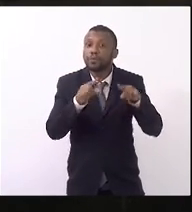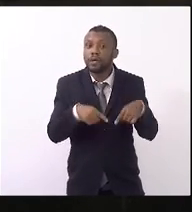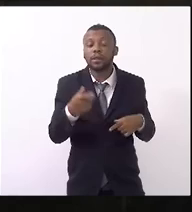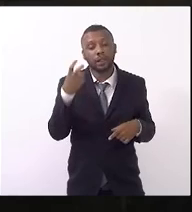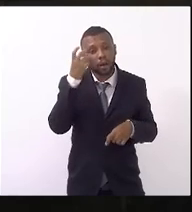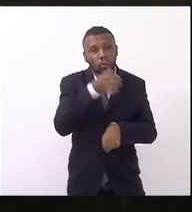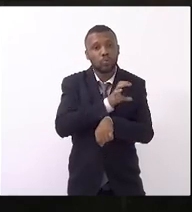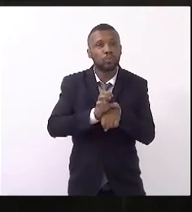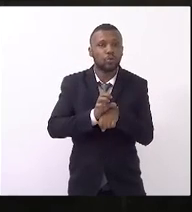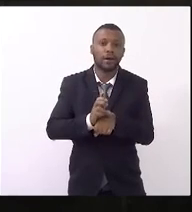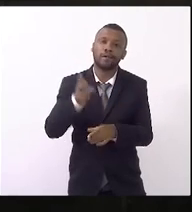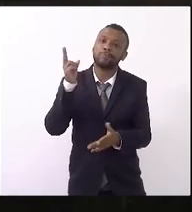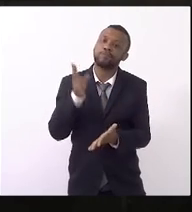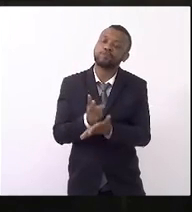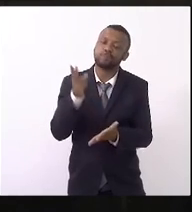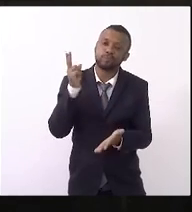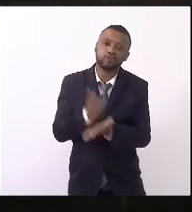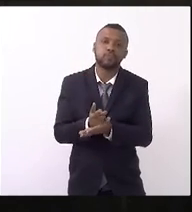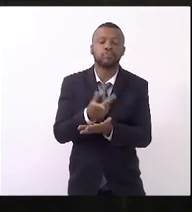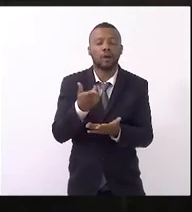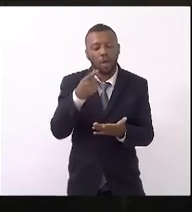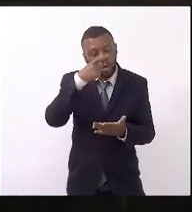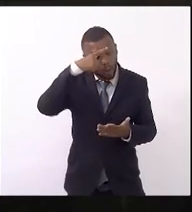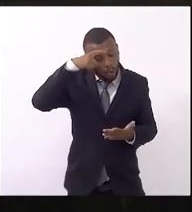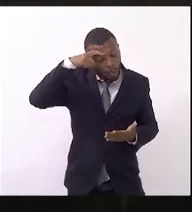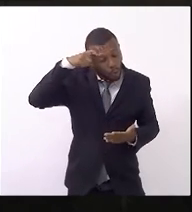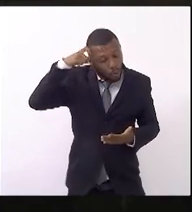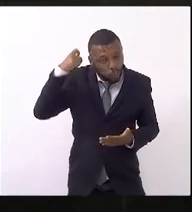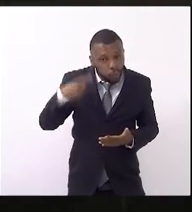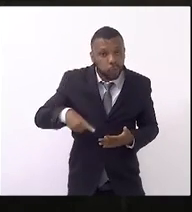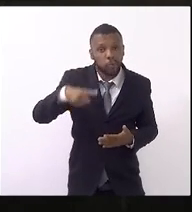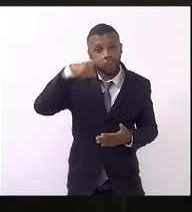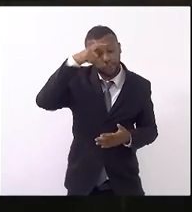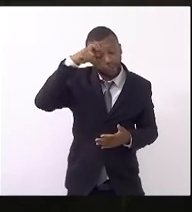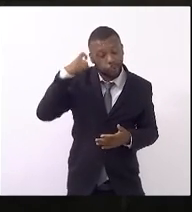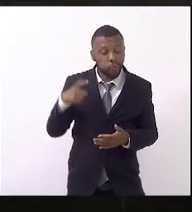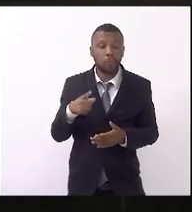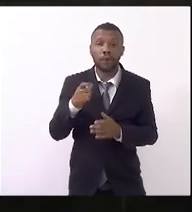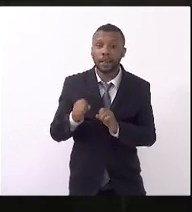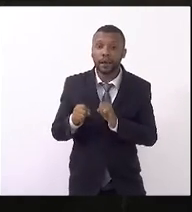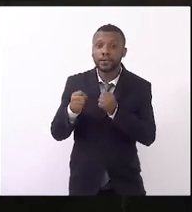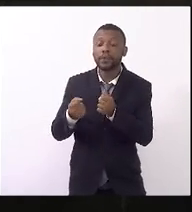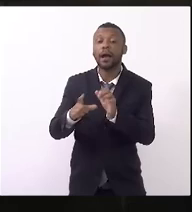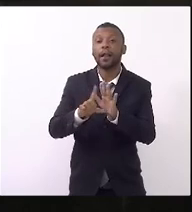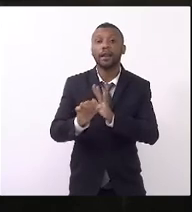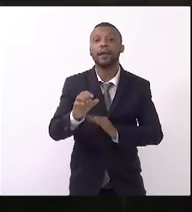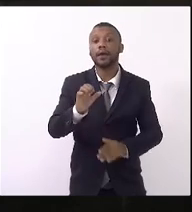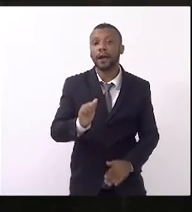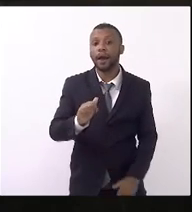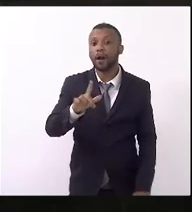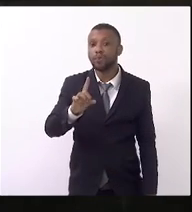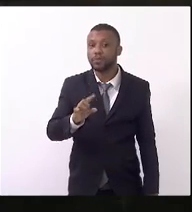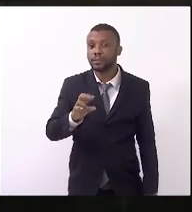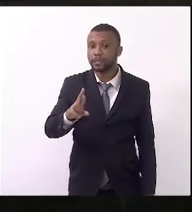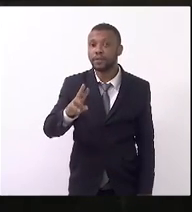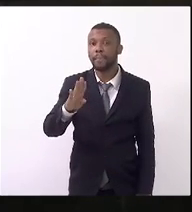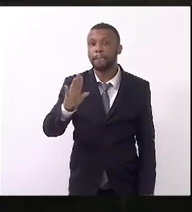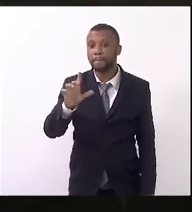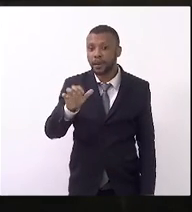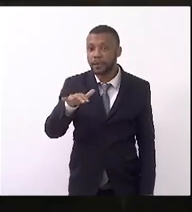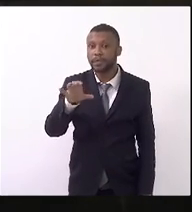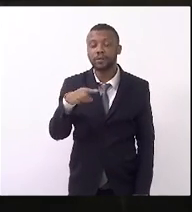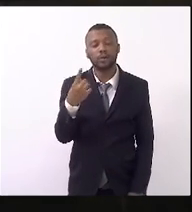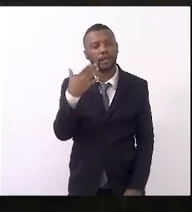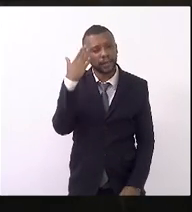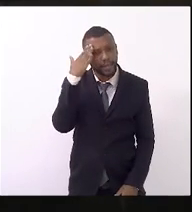cultura, mesmo assim, foi um suadouro para garantir a Lei Aldir Blanc. E agora a mesma coisa. Então, já sabemos que